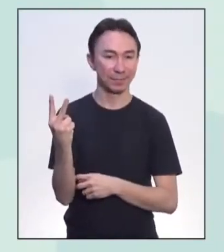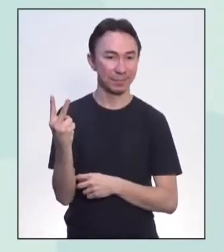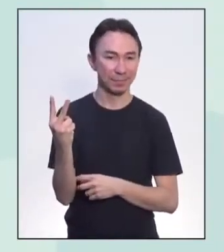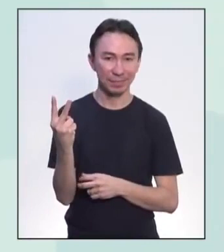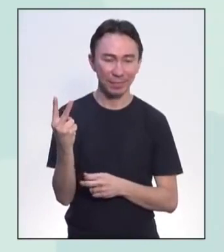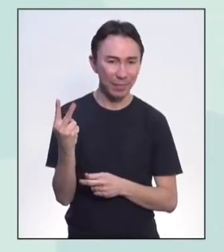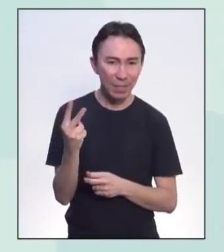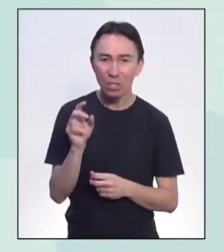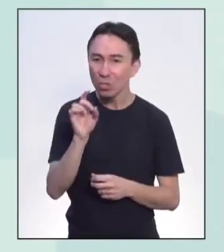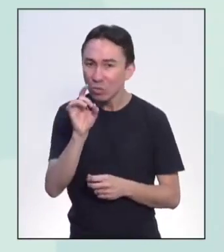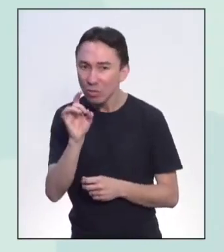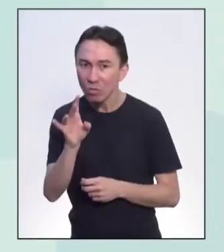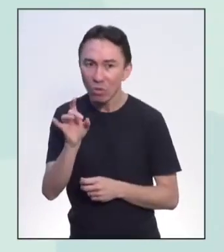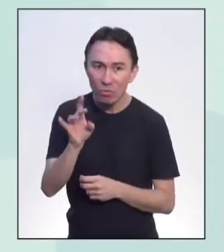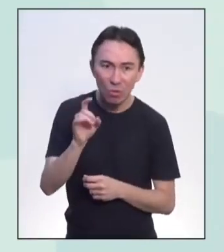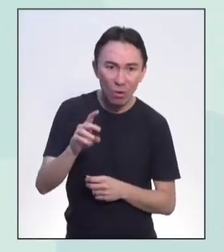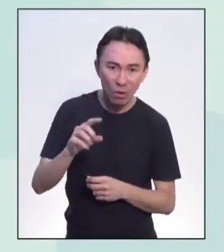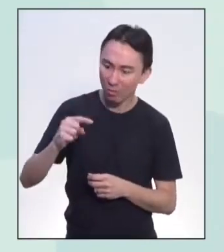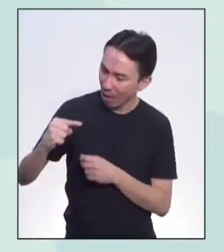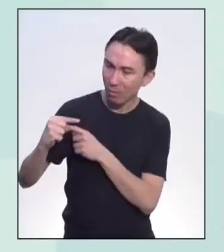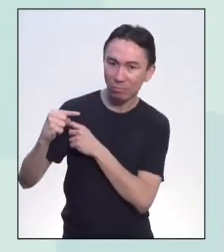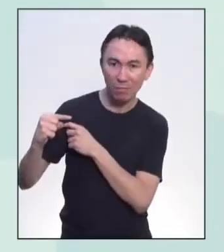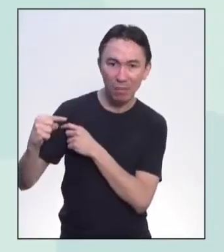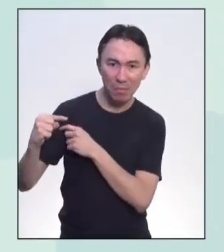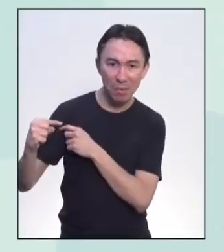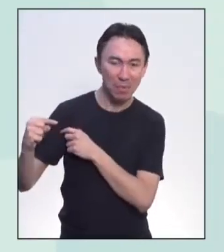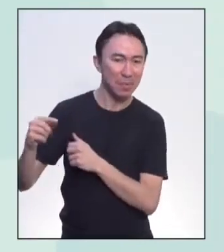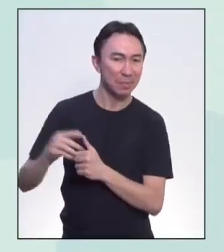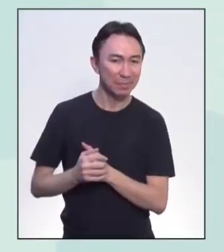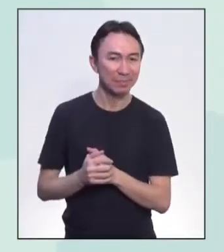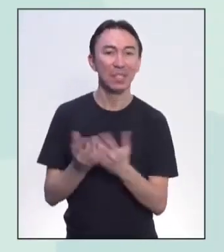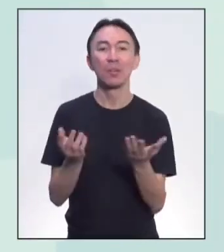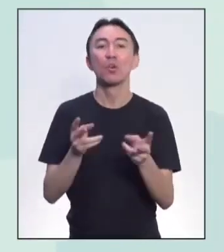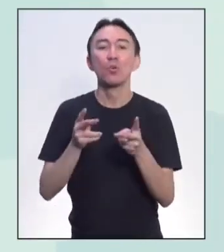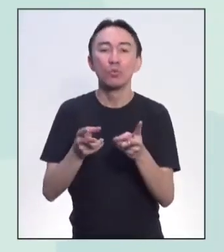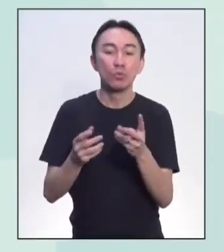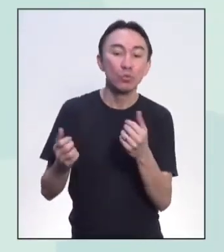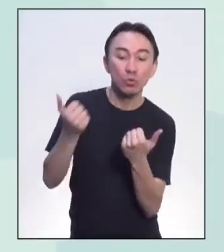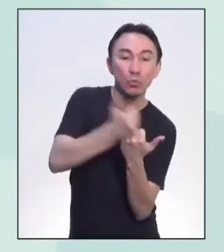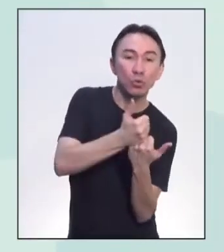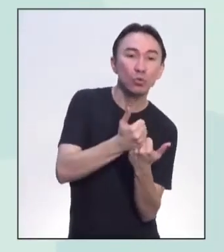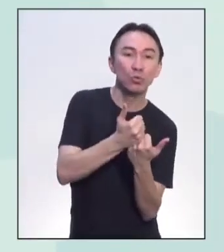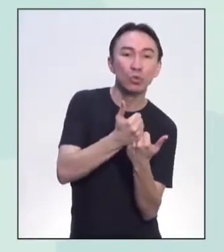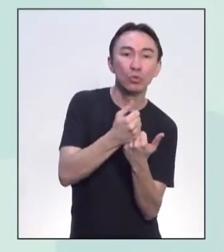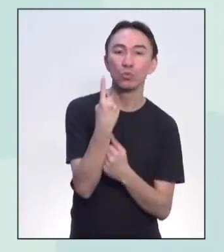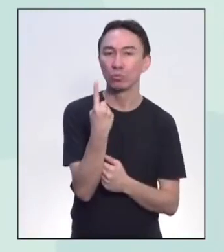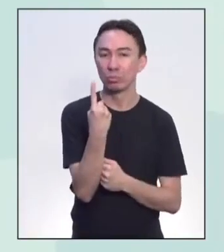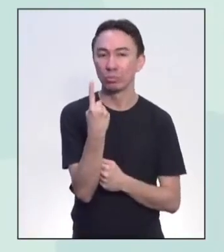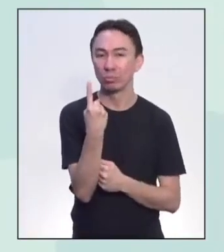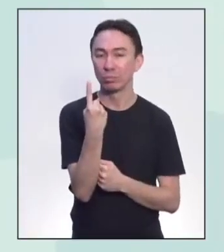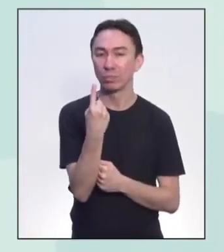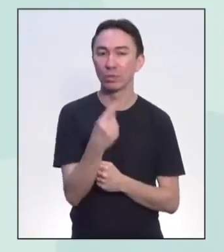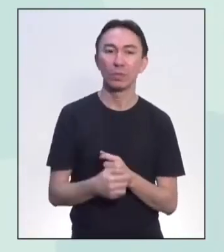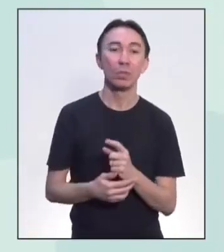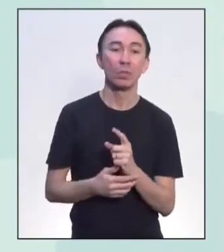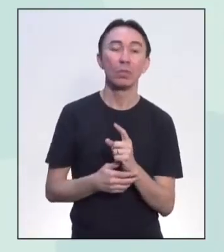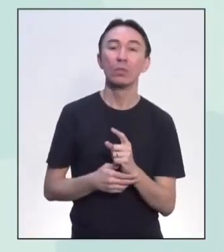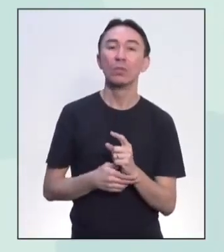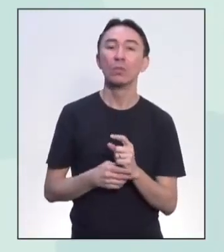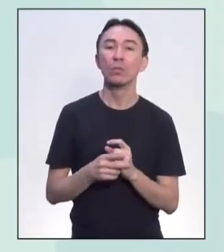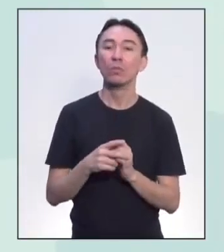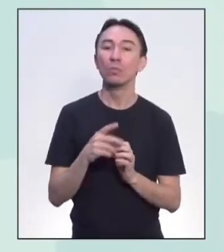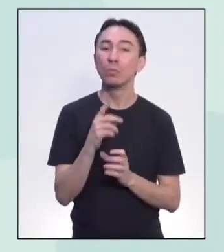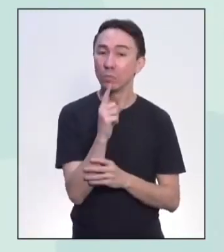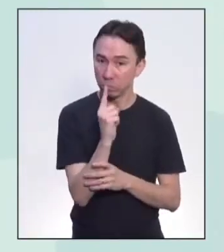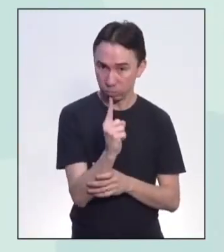só tem números negativos, professora. Então, vamos continuar, substituindo 1. Opa, 1 não foi. Foi com um pintinho